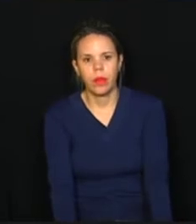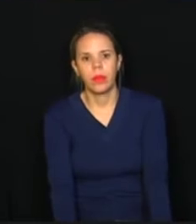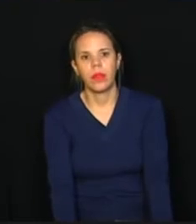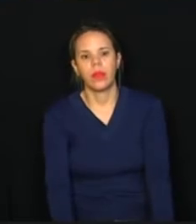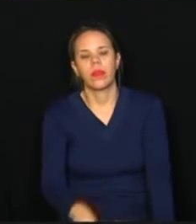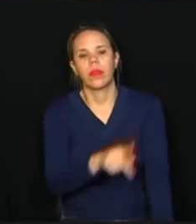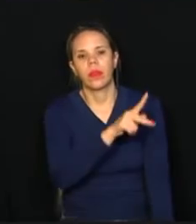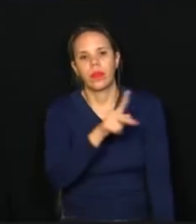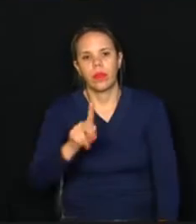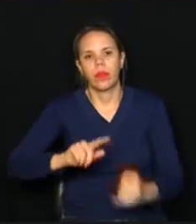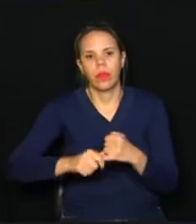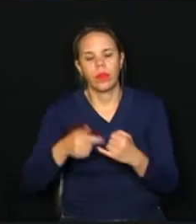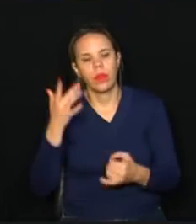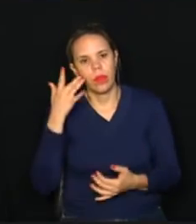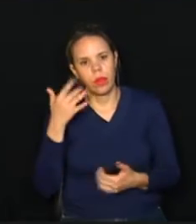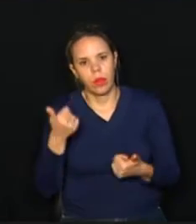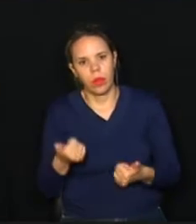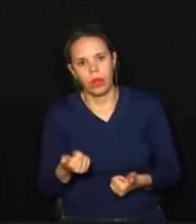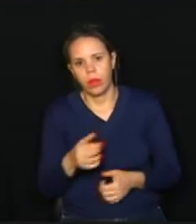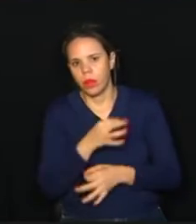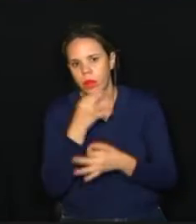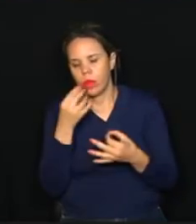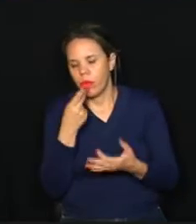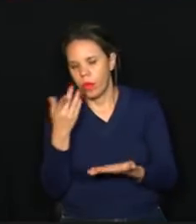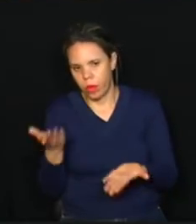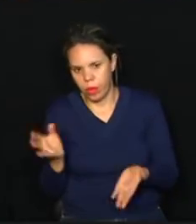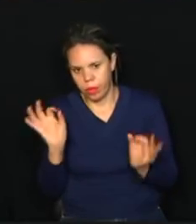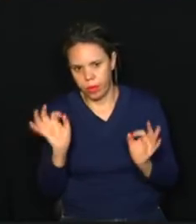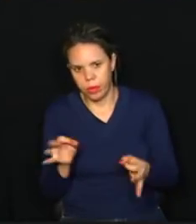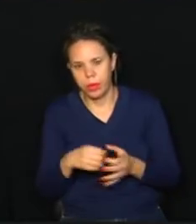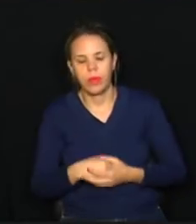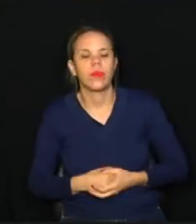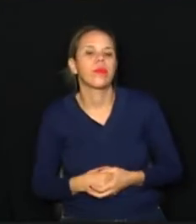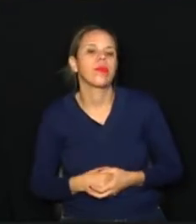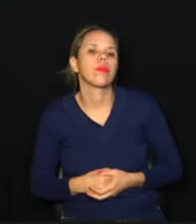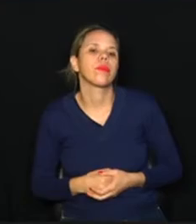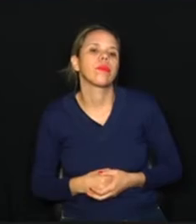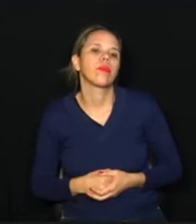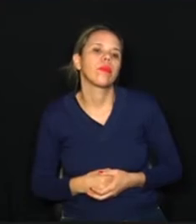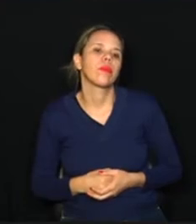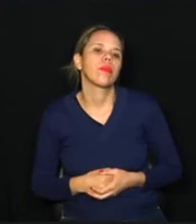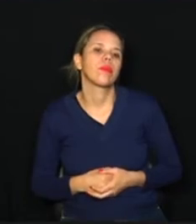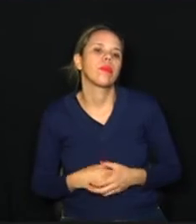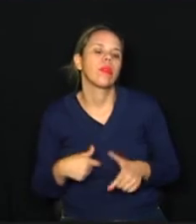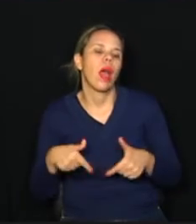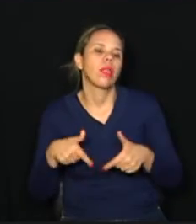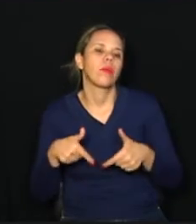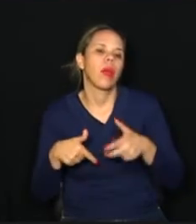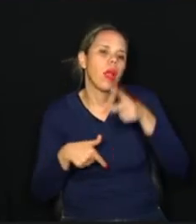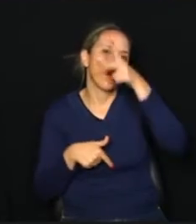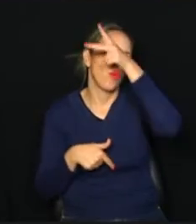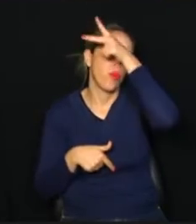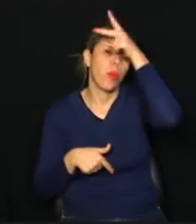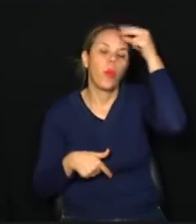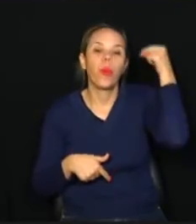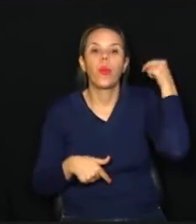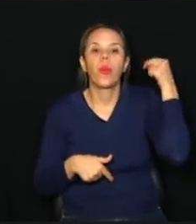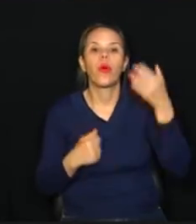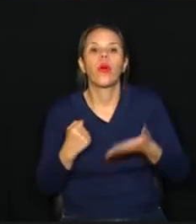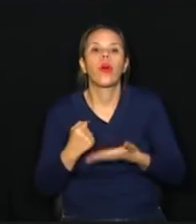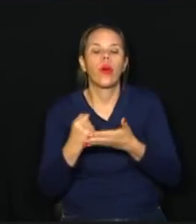Presidente Feijão, acho que está ótimo, é isso mesmo. Acho que essa atividade pública ajuda